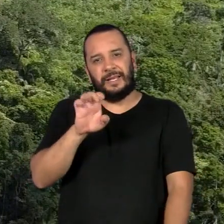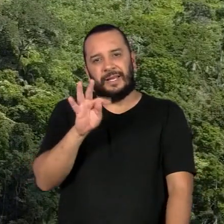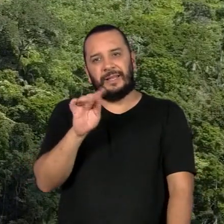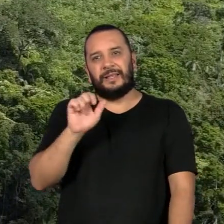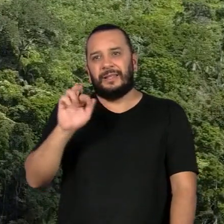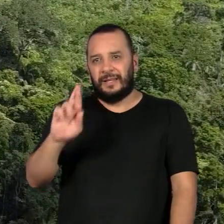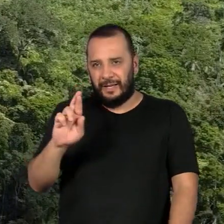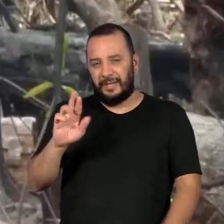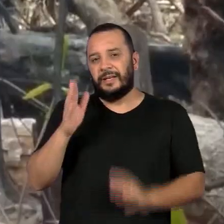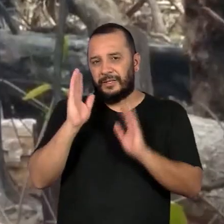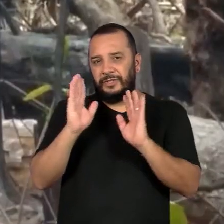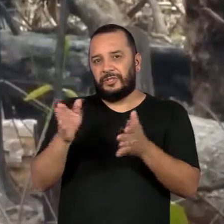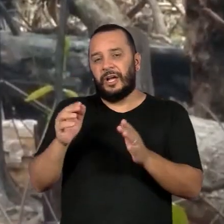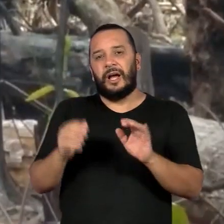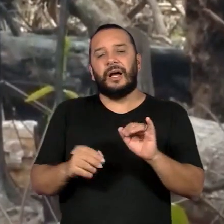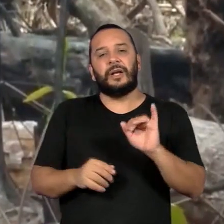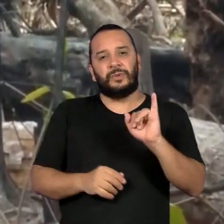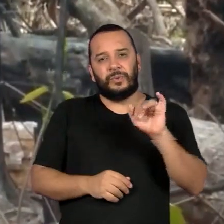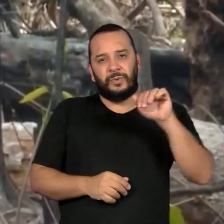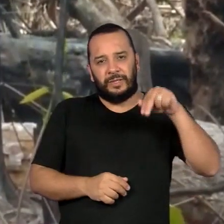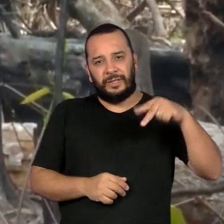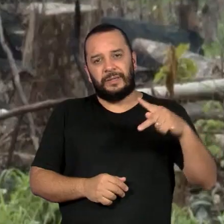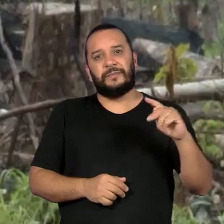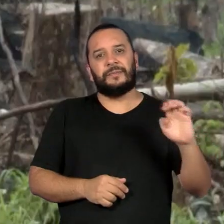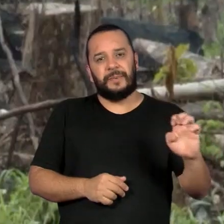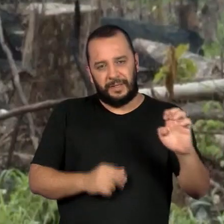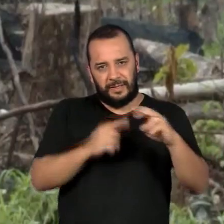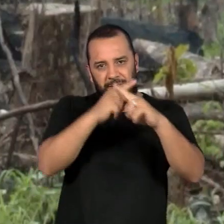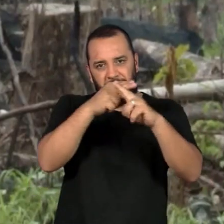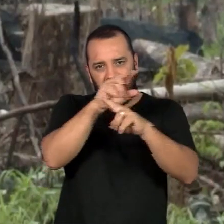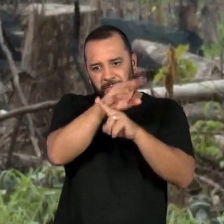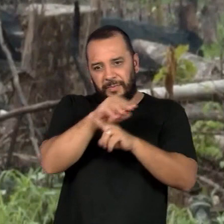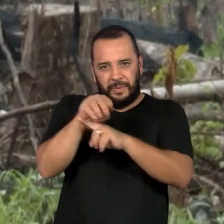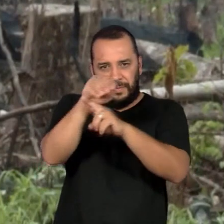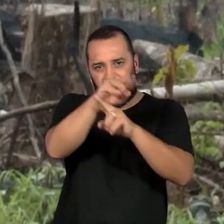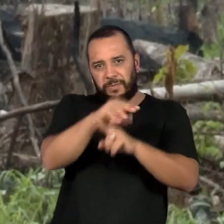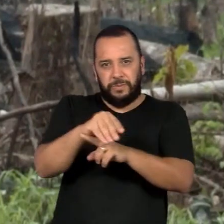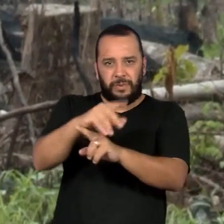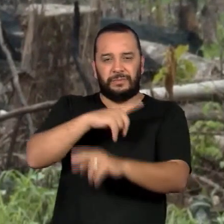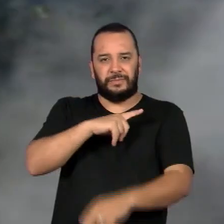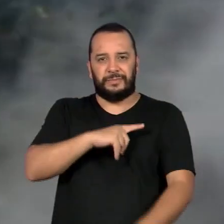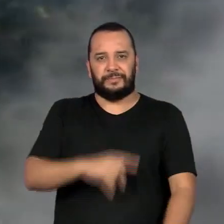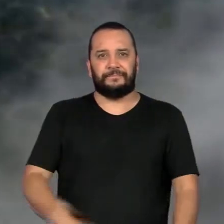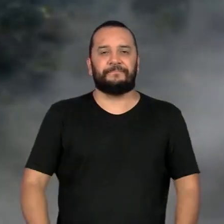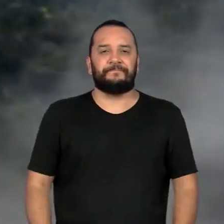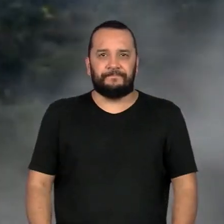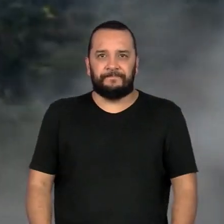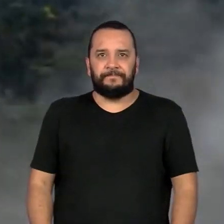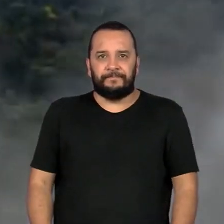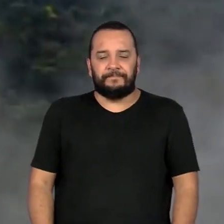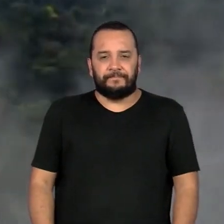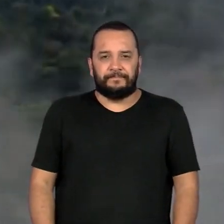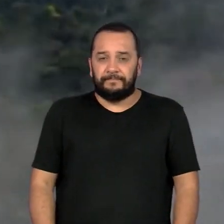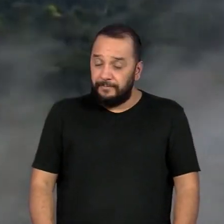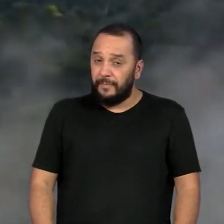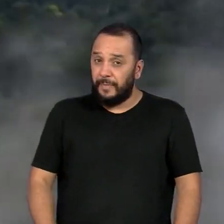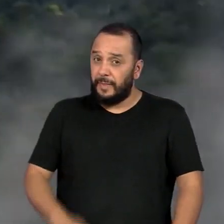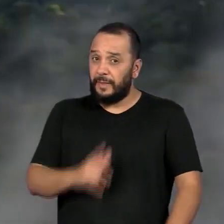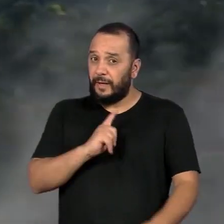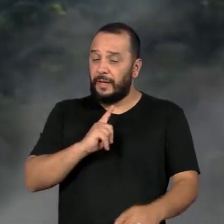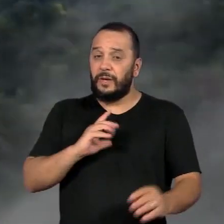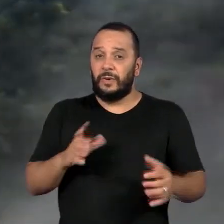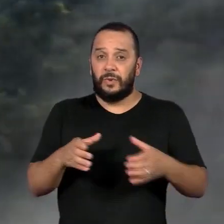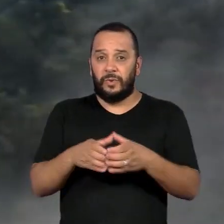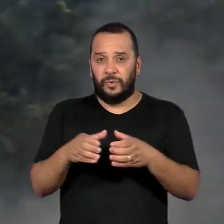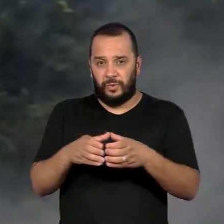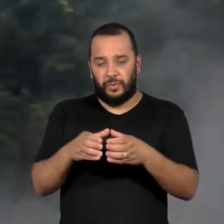de Desmatamentos do INPE, Instituto Nacional de Pesquisas Espaciais. A cúpula com chefes de